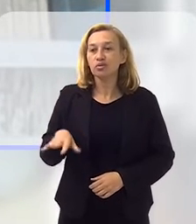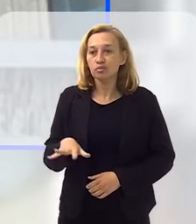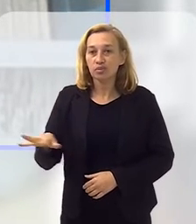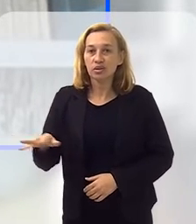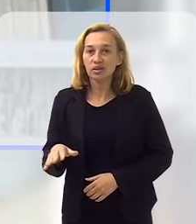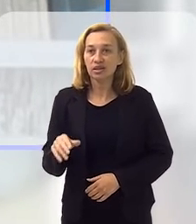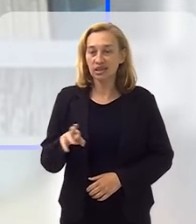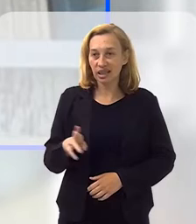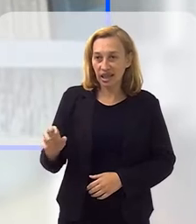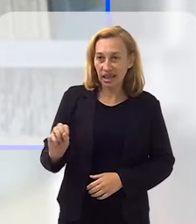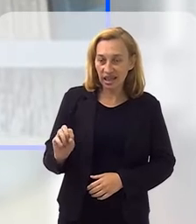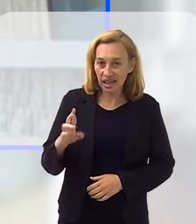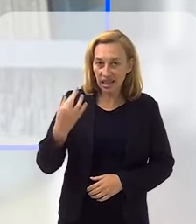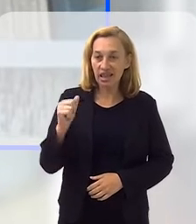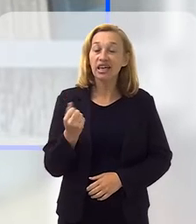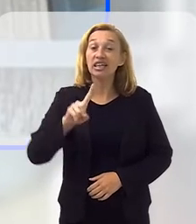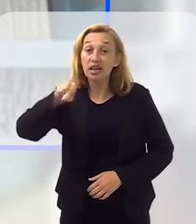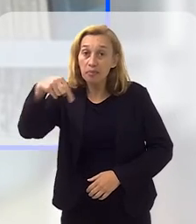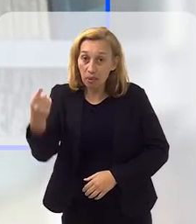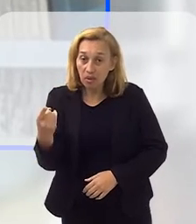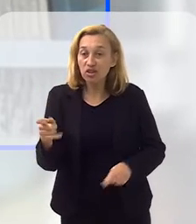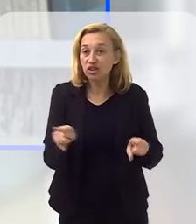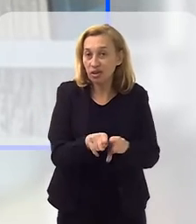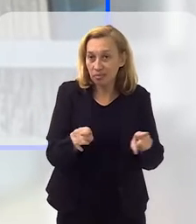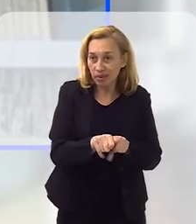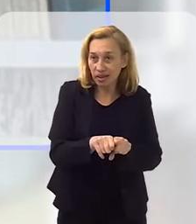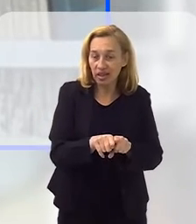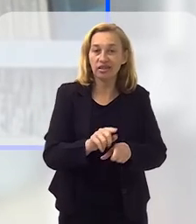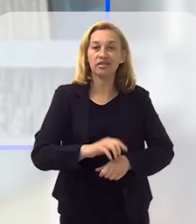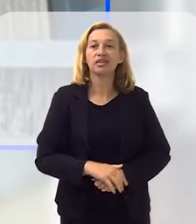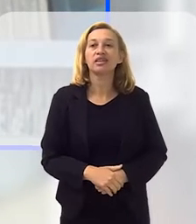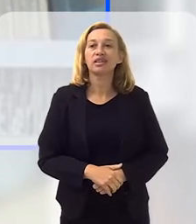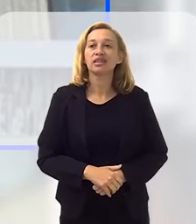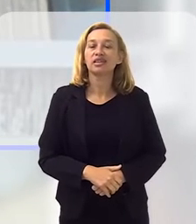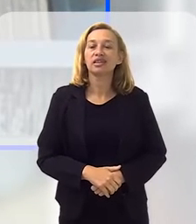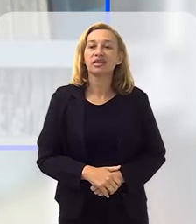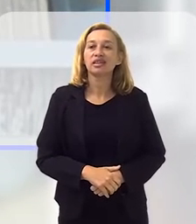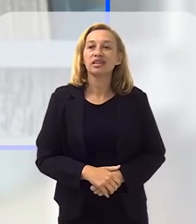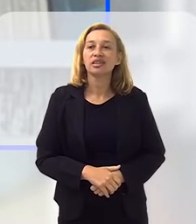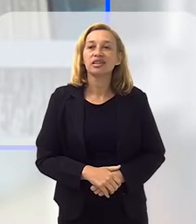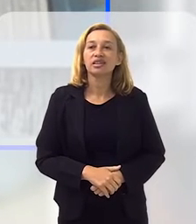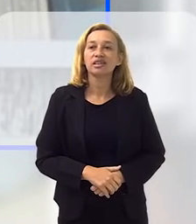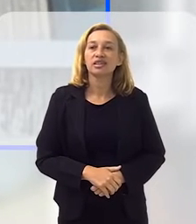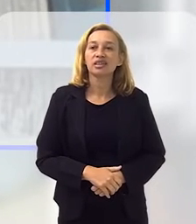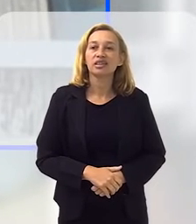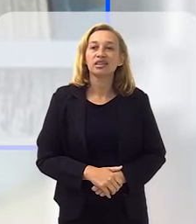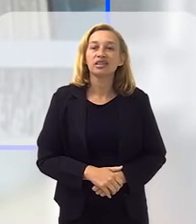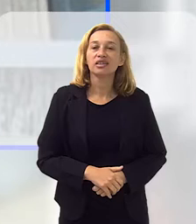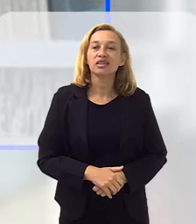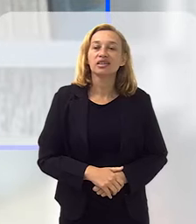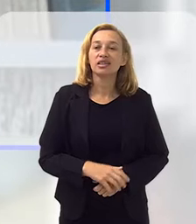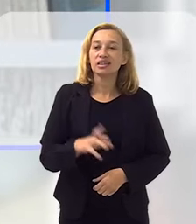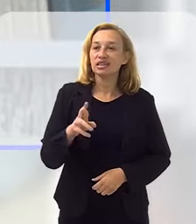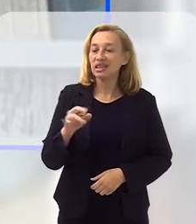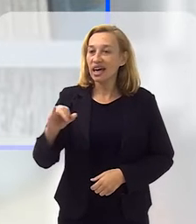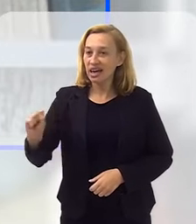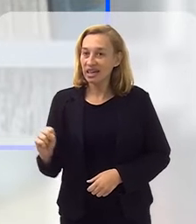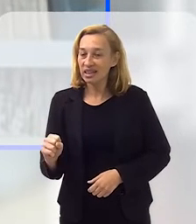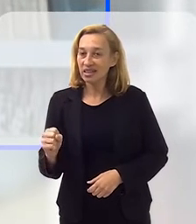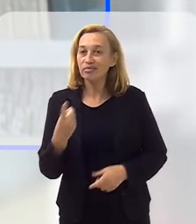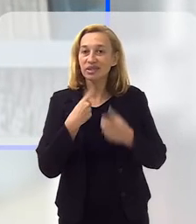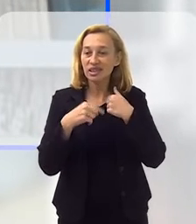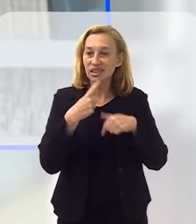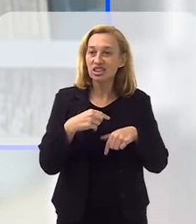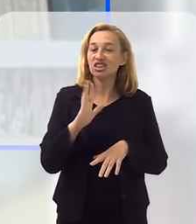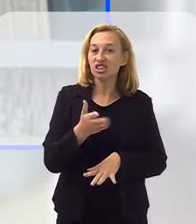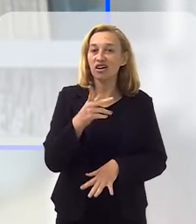da Serrinha. Né? E depois Dona Ivone também acaba sendo levada para o prazer da Serrinha. Então,